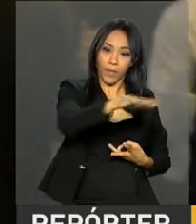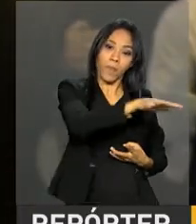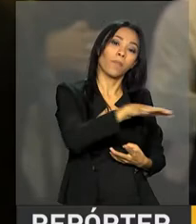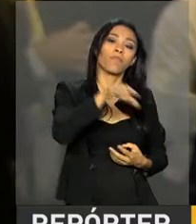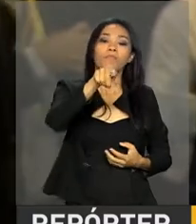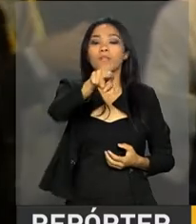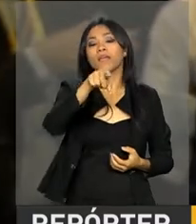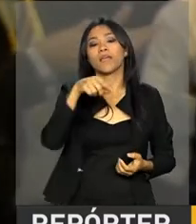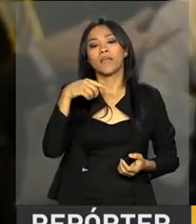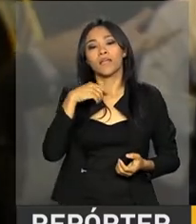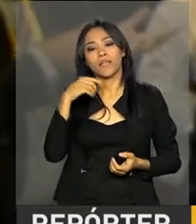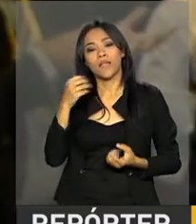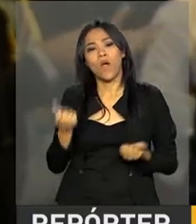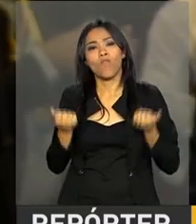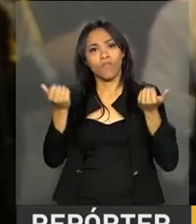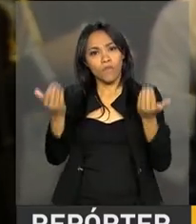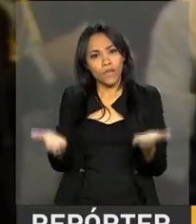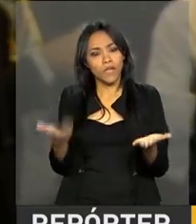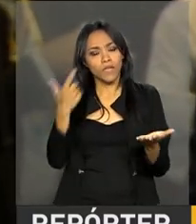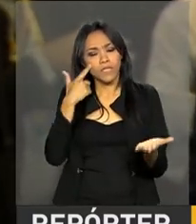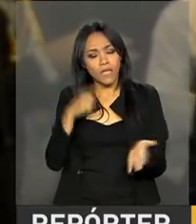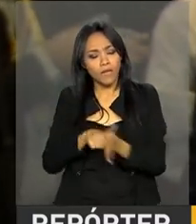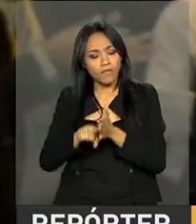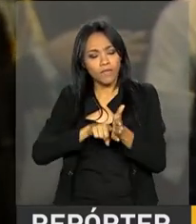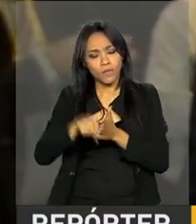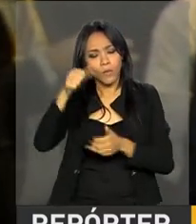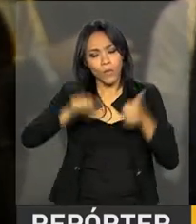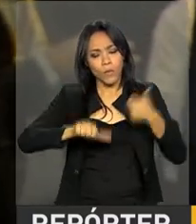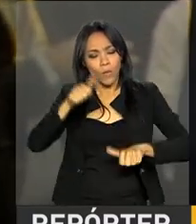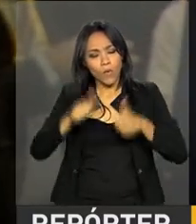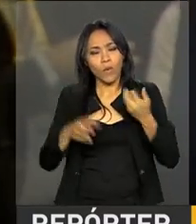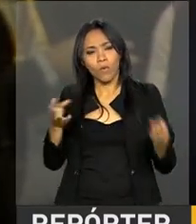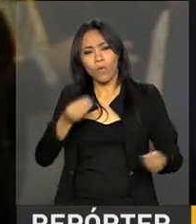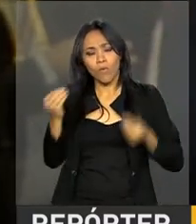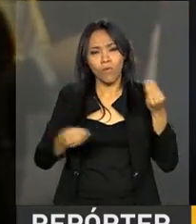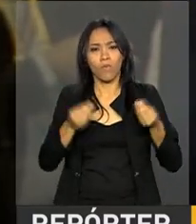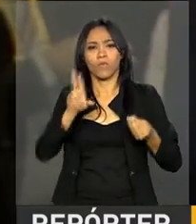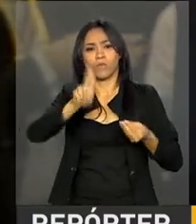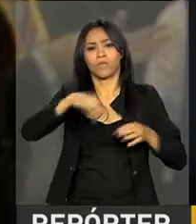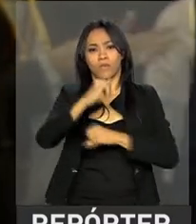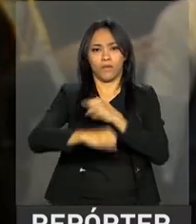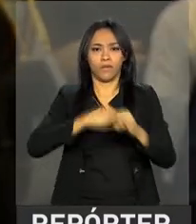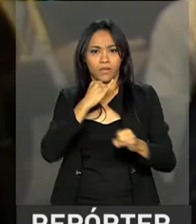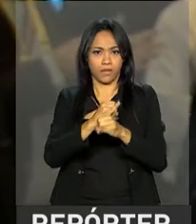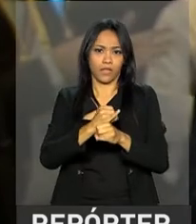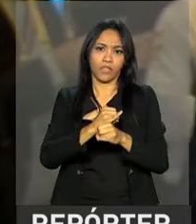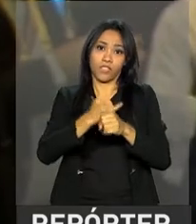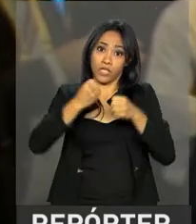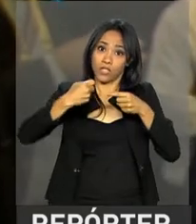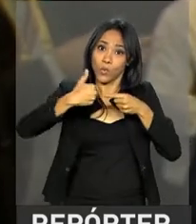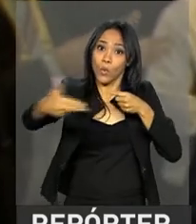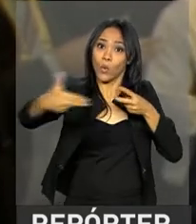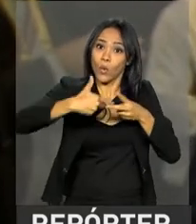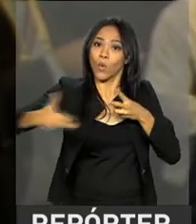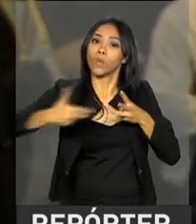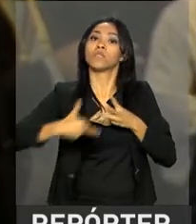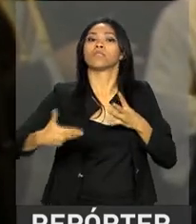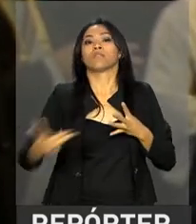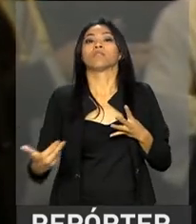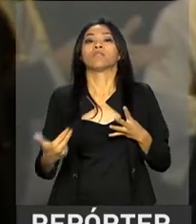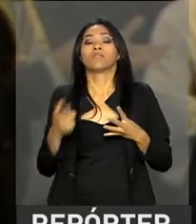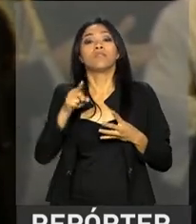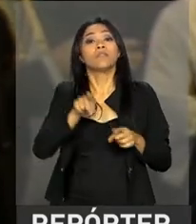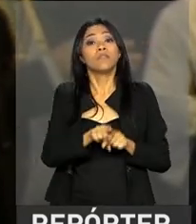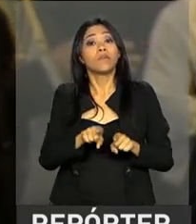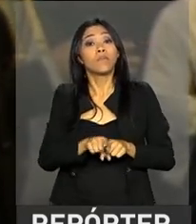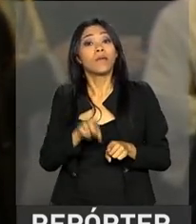a capacidade de oferta e demanda de setores aqui no nosso brasil e também analisamos ele depende da capacidade de